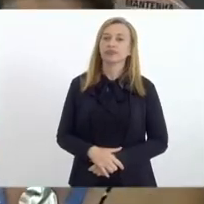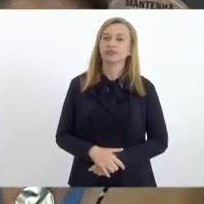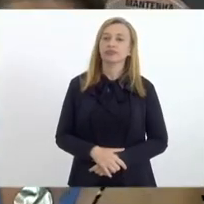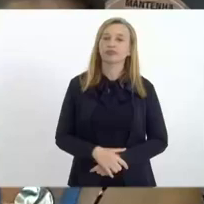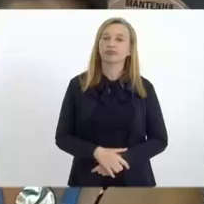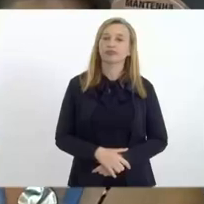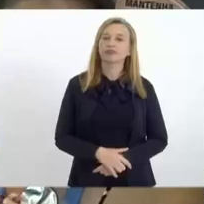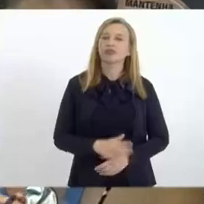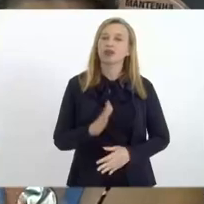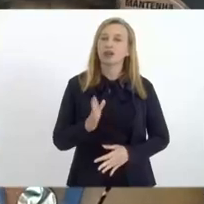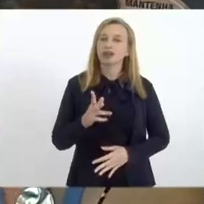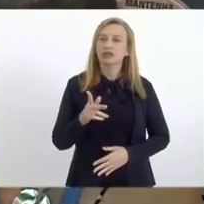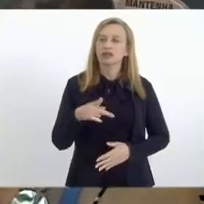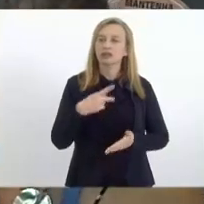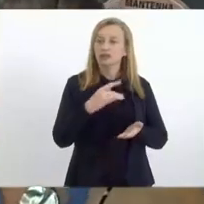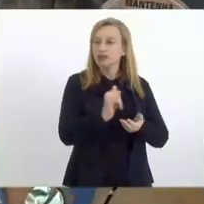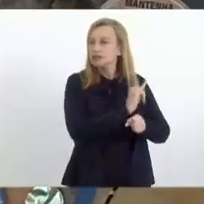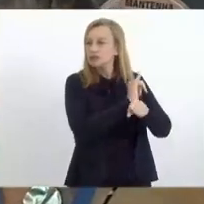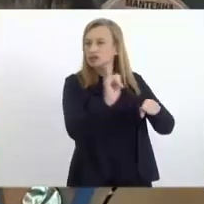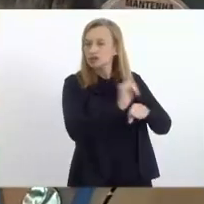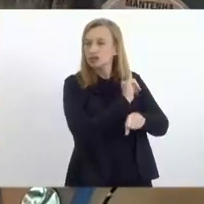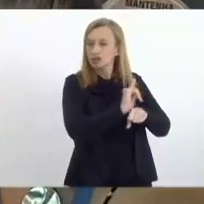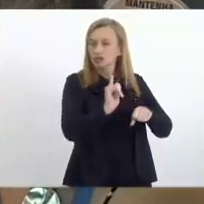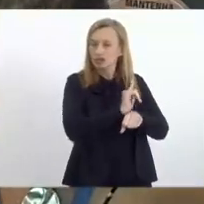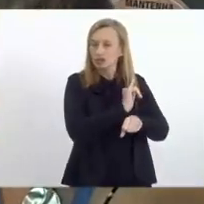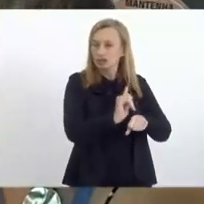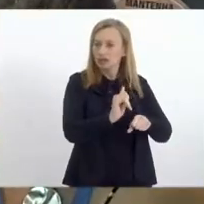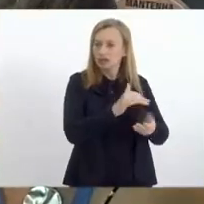Passar a palavra para planejamento, fazer as considerações.